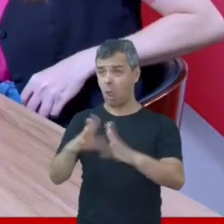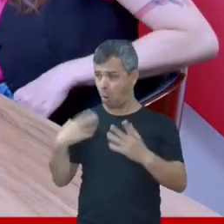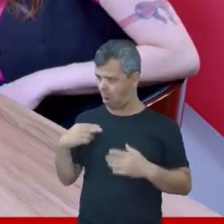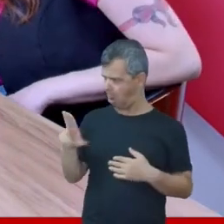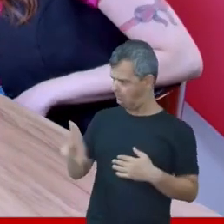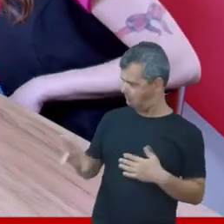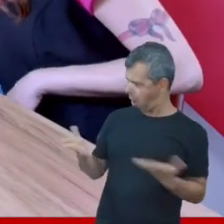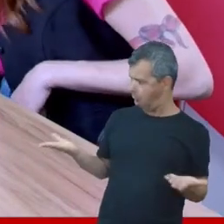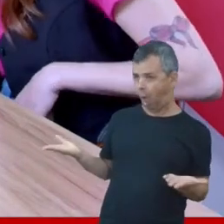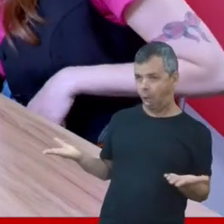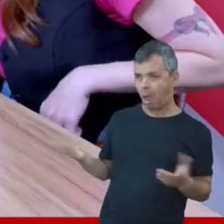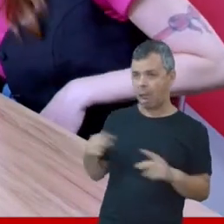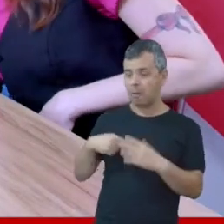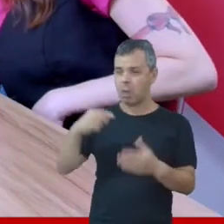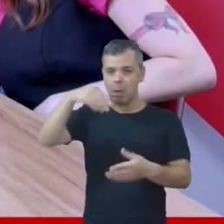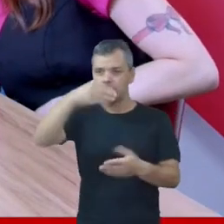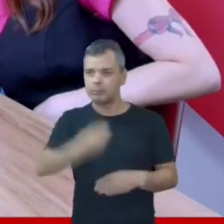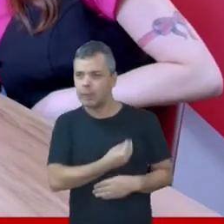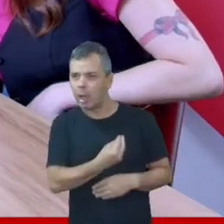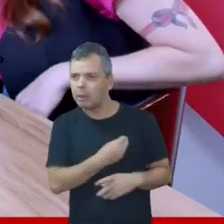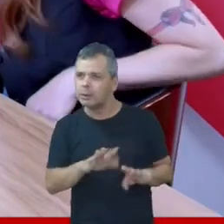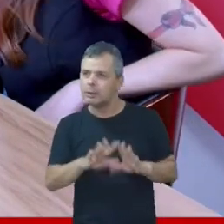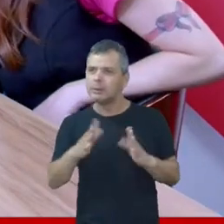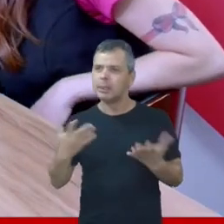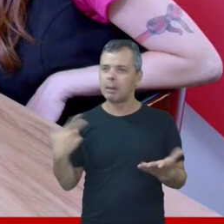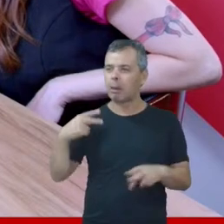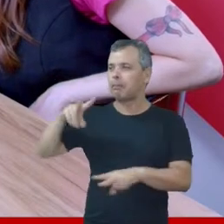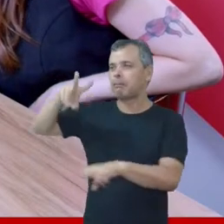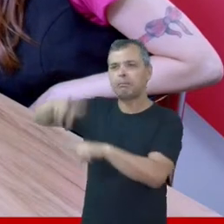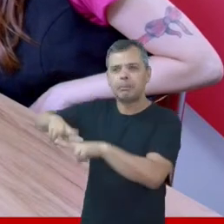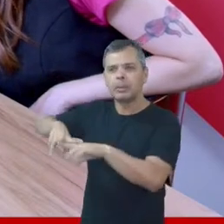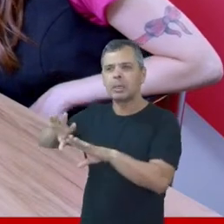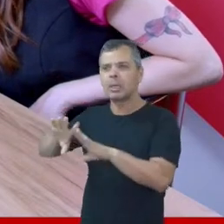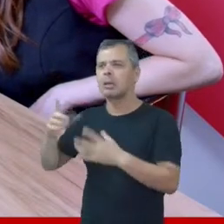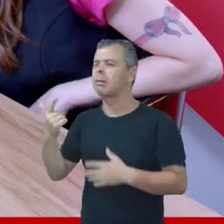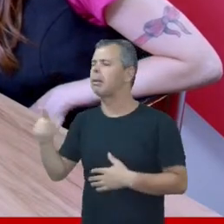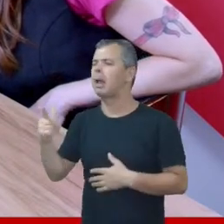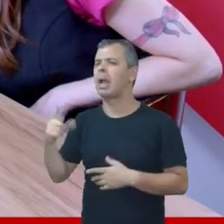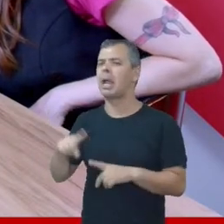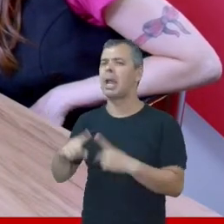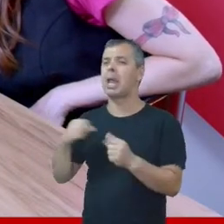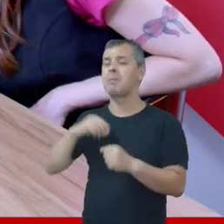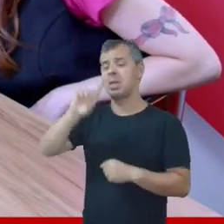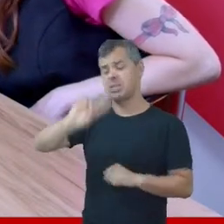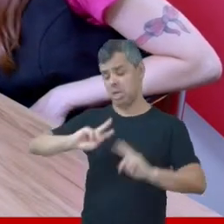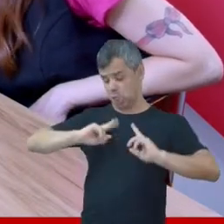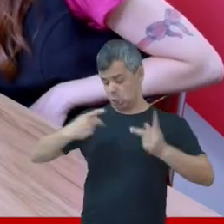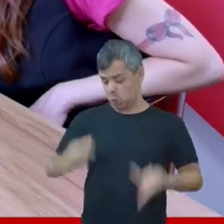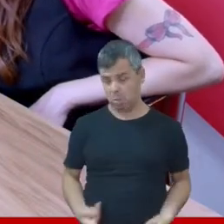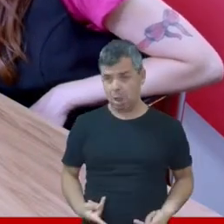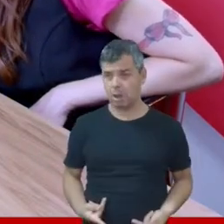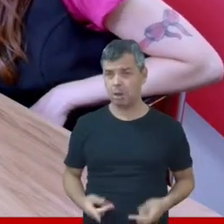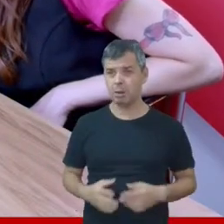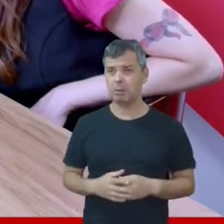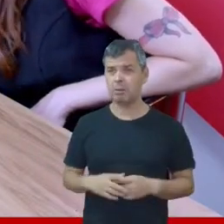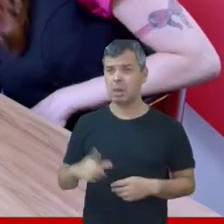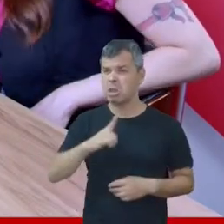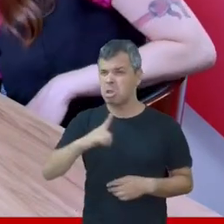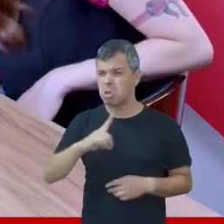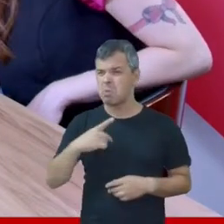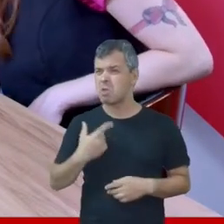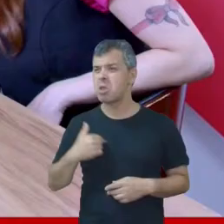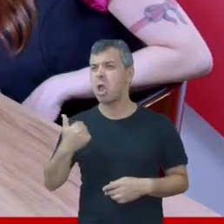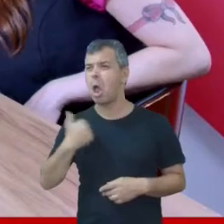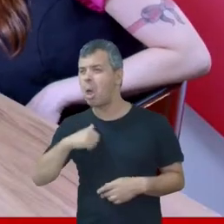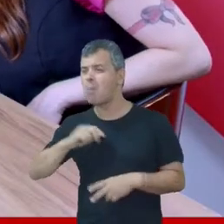Ué, Nossa, Ué. quando eles estavam aqui, estavam presos aqui ainda, era um negócio de que nós não estamos tendo direitos humanos. Nós não temos Nossa, direito a agora